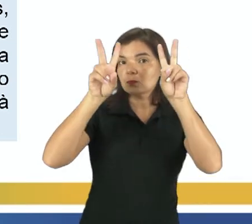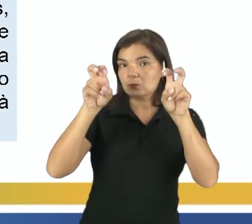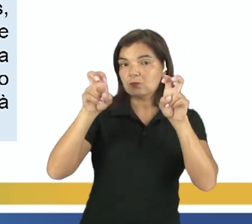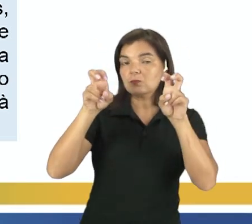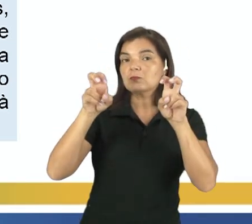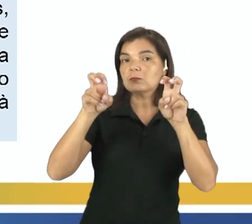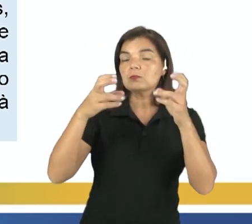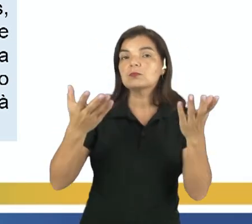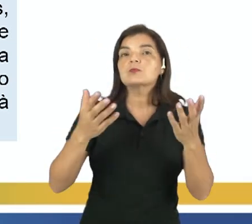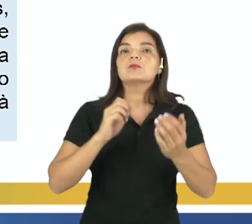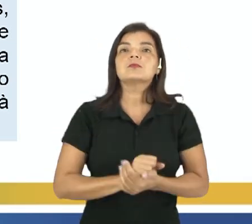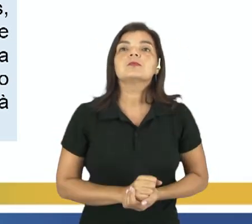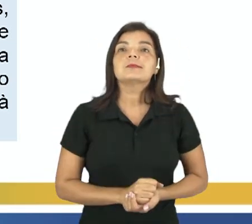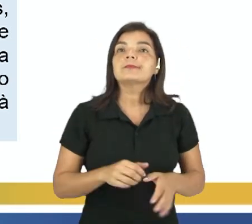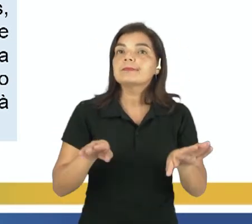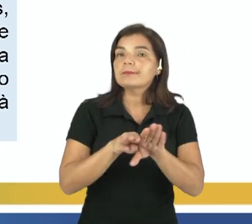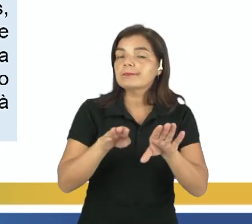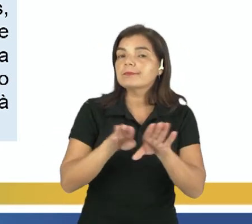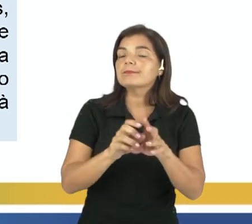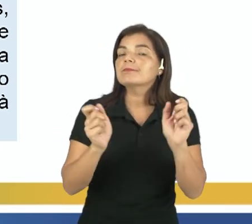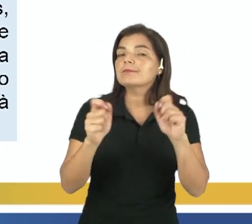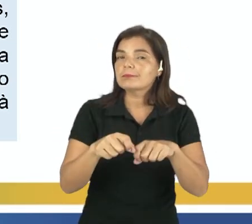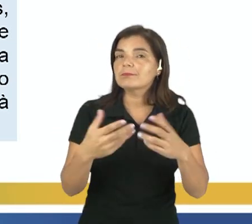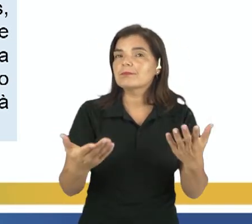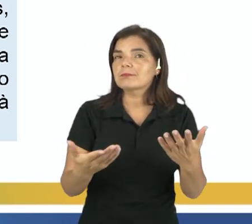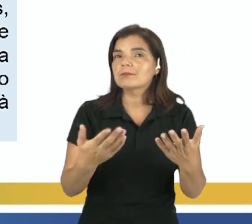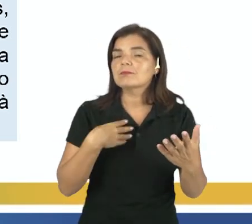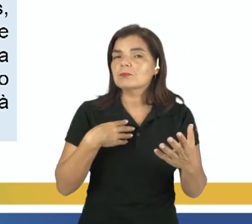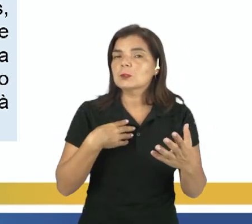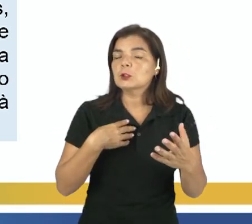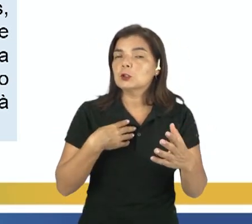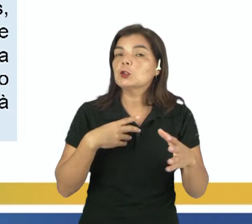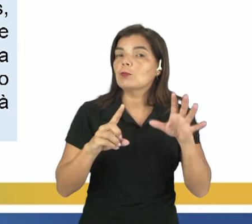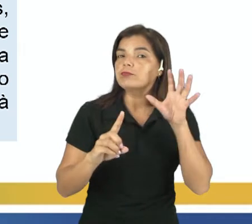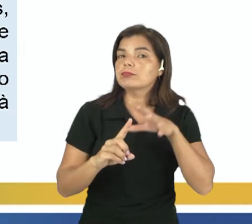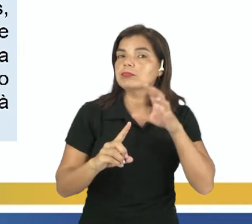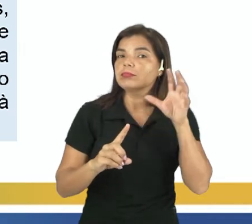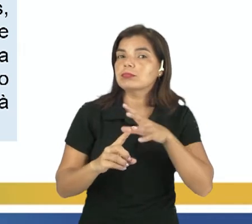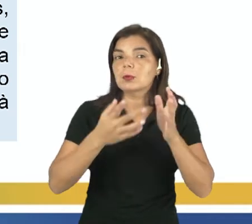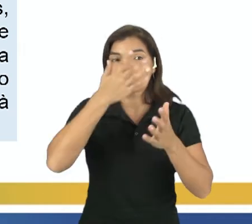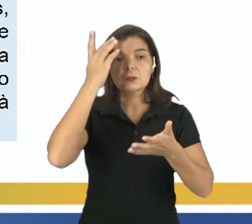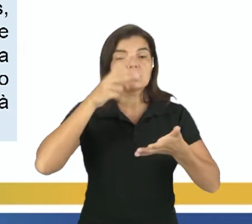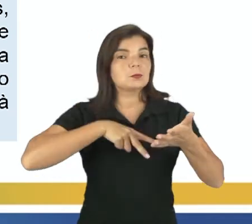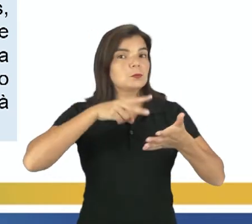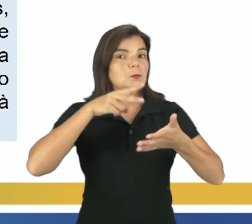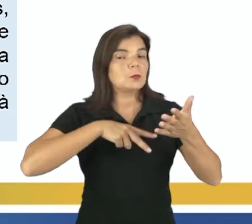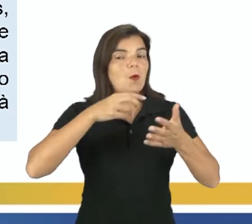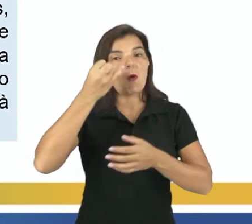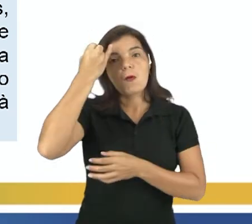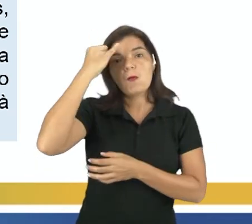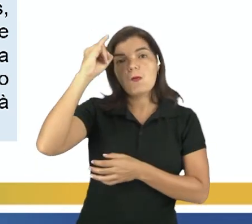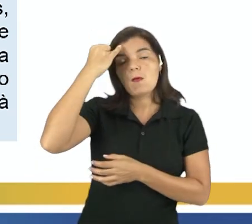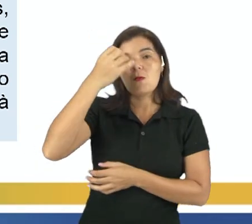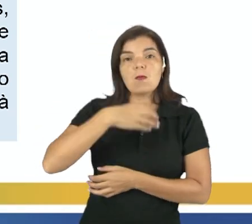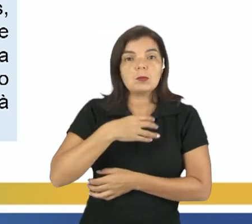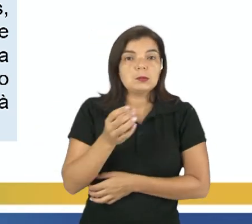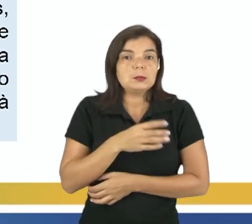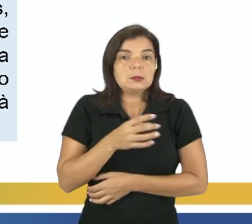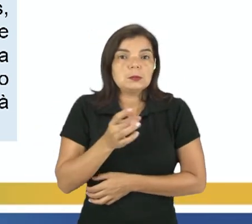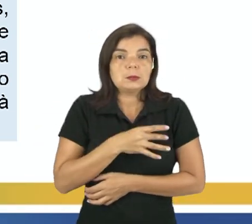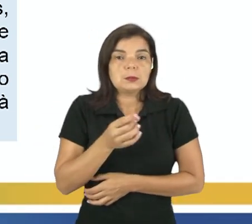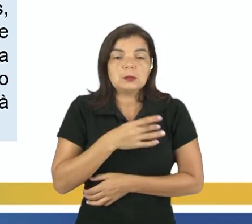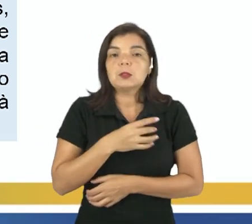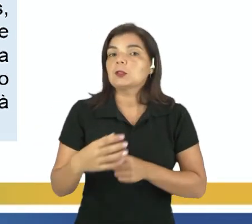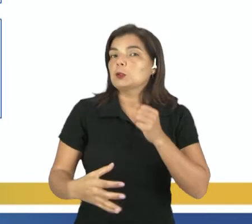mais tendenciosos também são capazes de induzir muitos leitores a criarem a sensação de medo